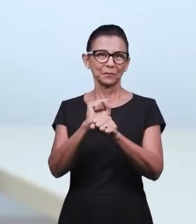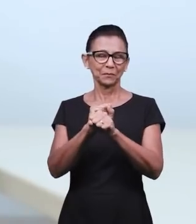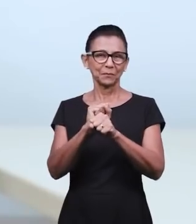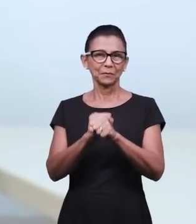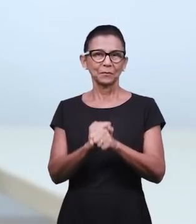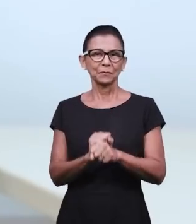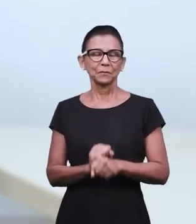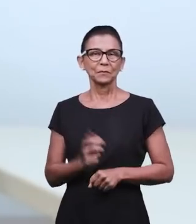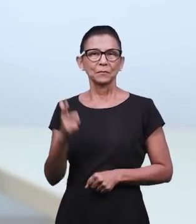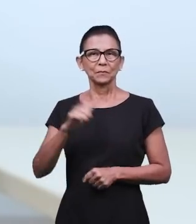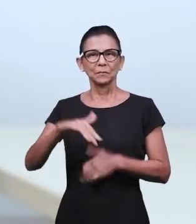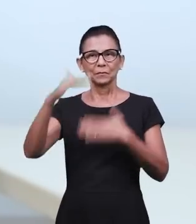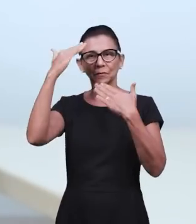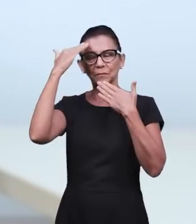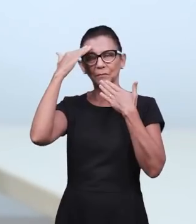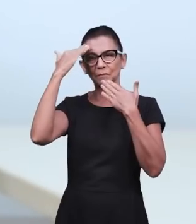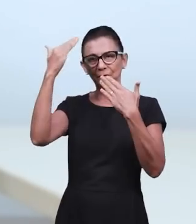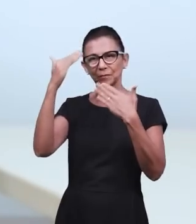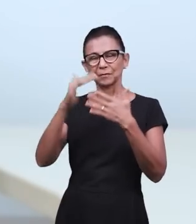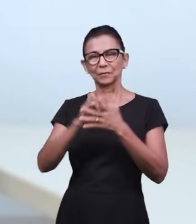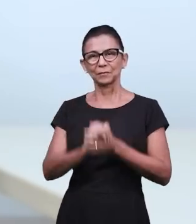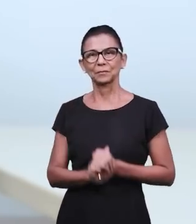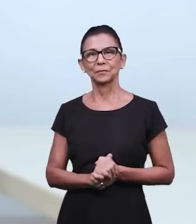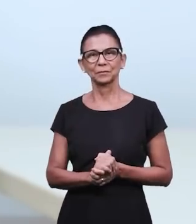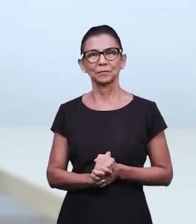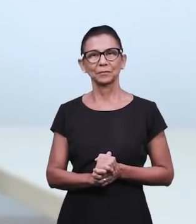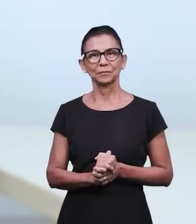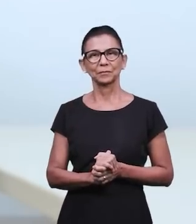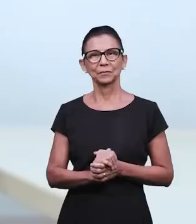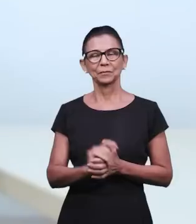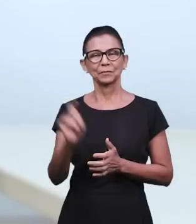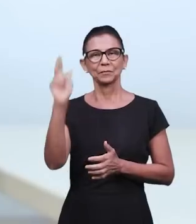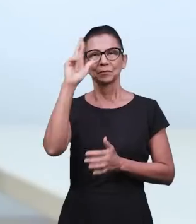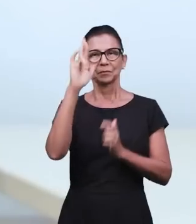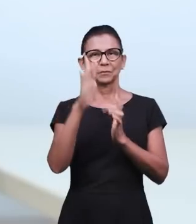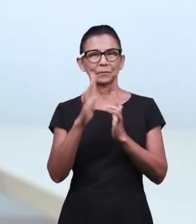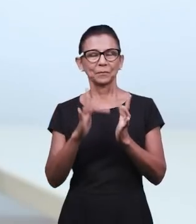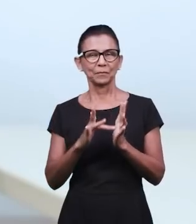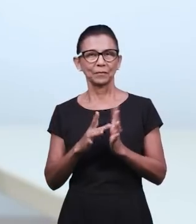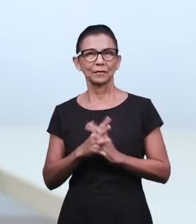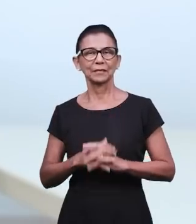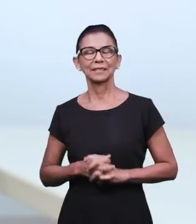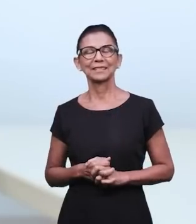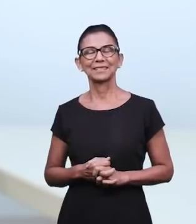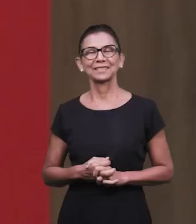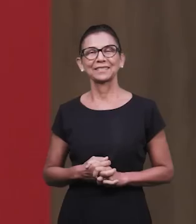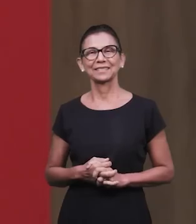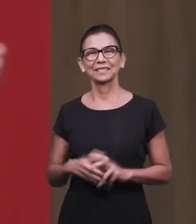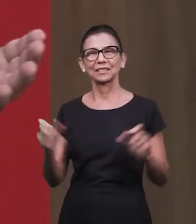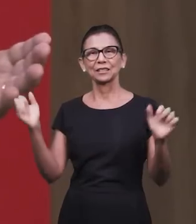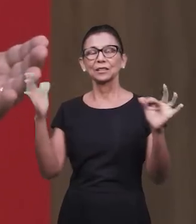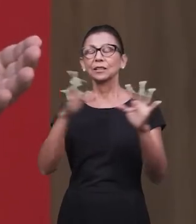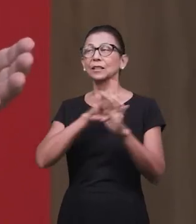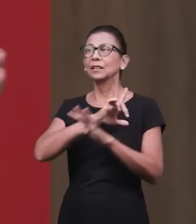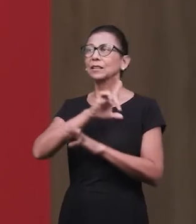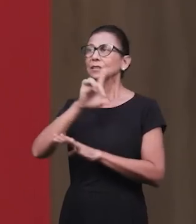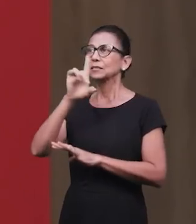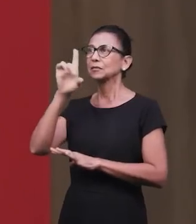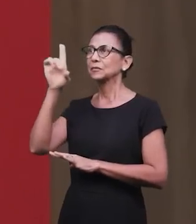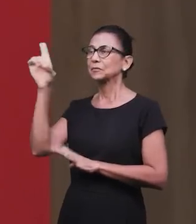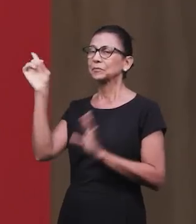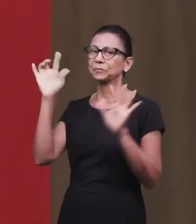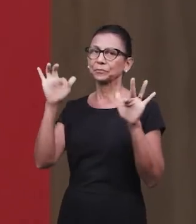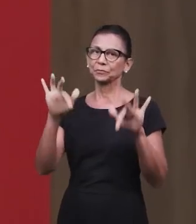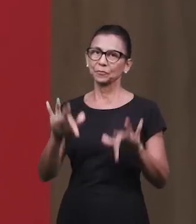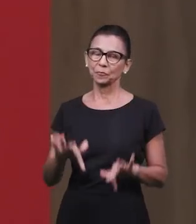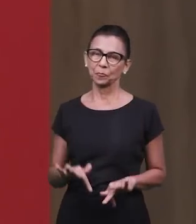também. Mais uma vez, Jorge, obrigado pelo espaço. Saudações a todos e a paz do Senhor Jesus. Glória a Deus, estamos chegando aqui